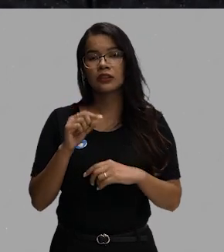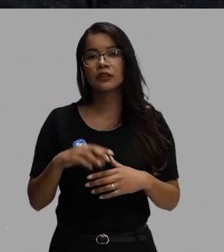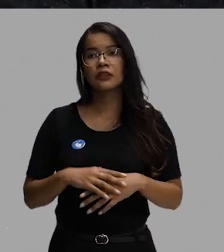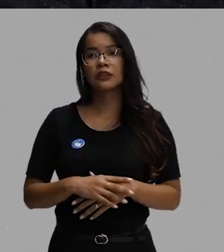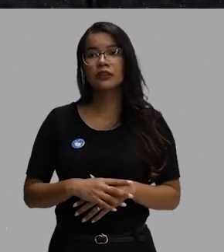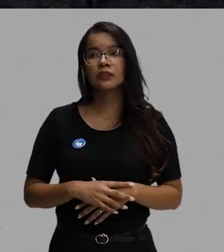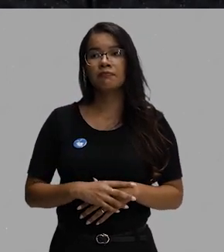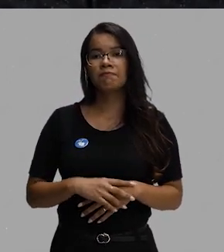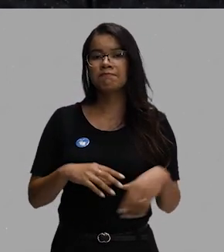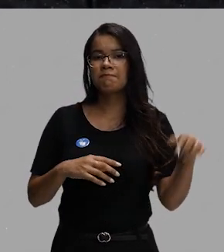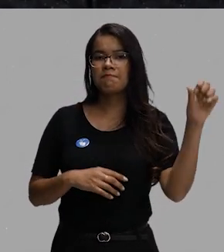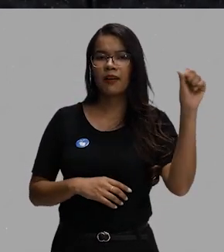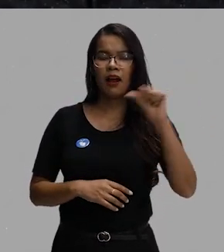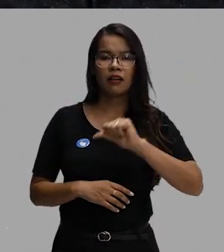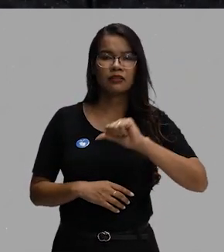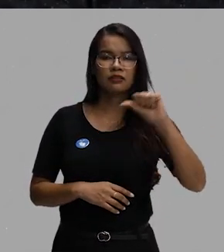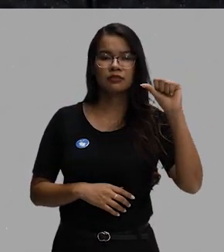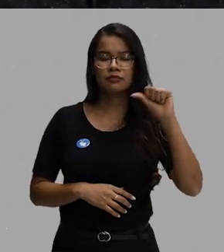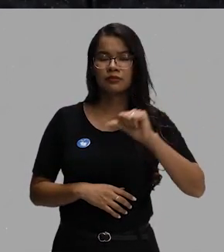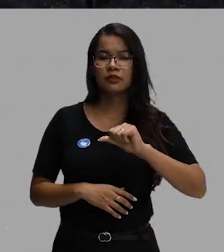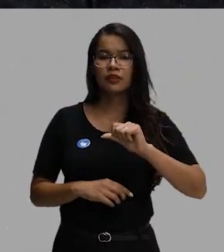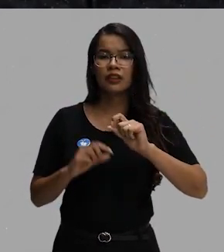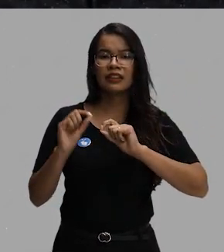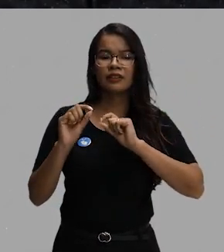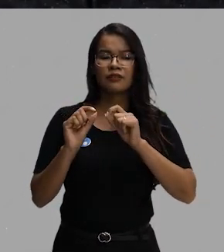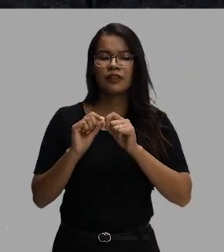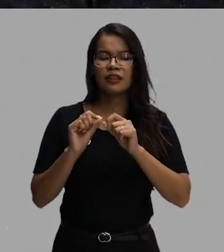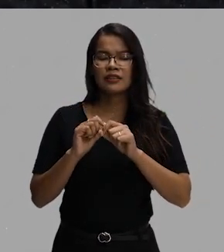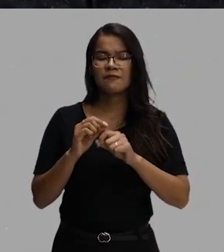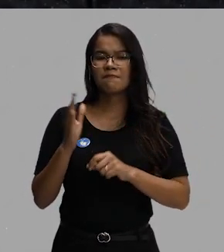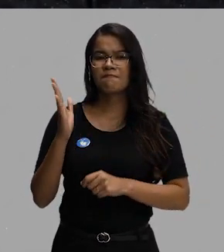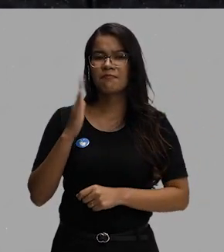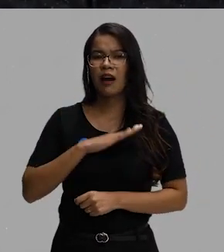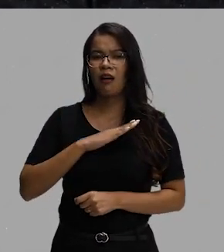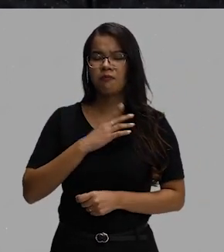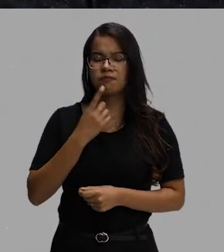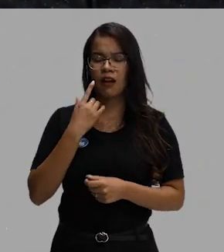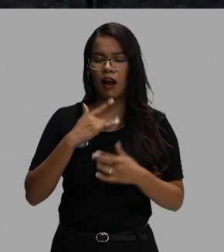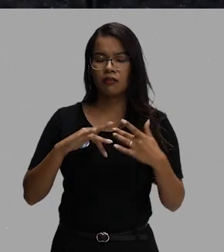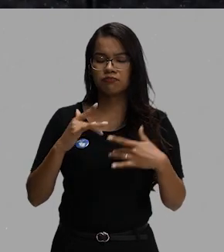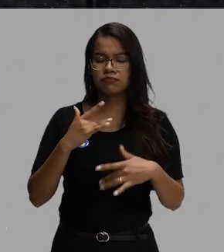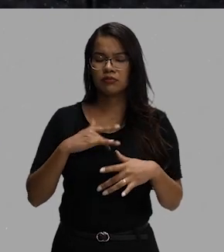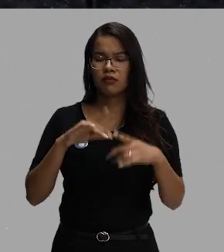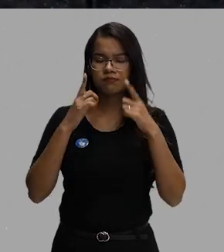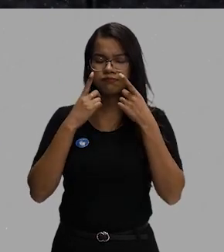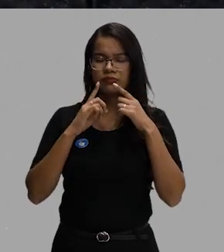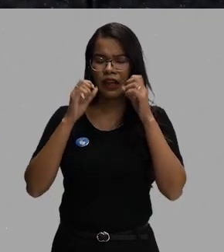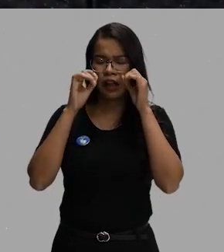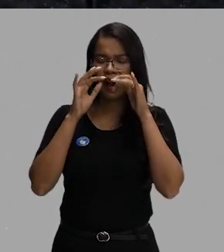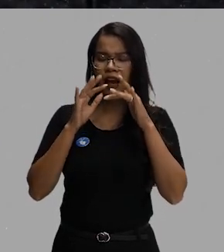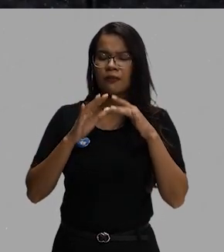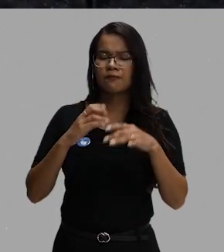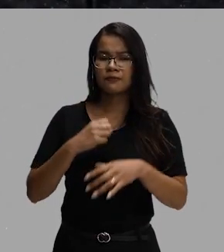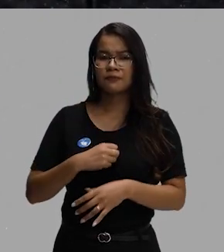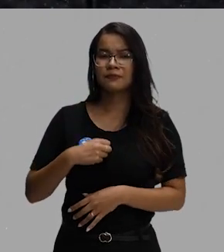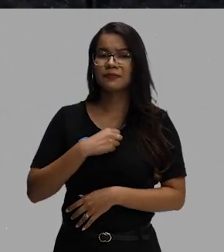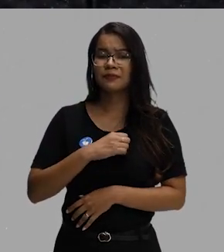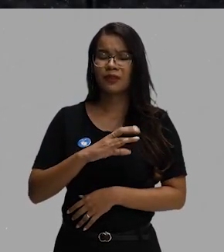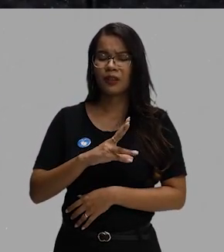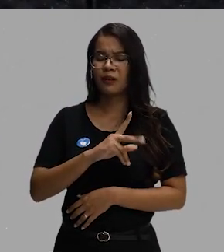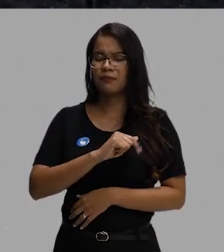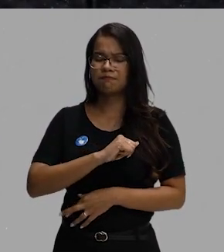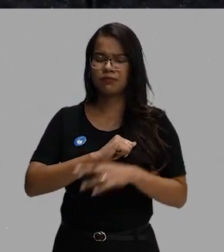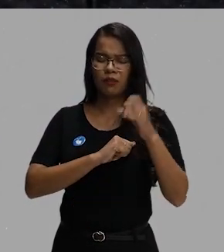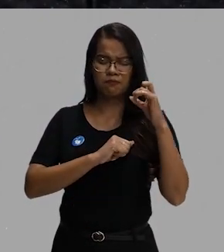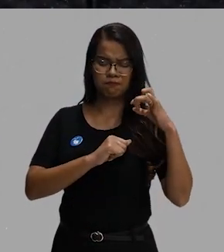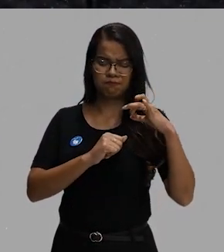é péssimo, aquilo que faz mal, a dor, o pranto, a saudade, o amor não correspondido,